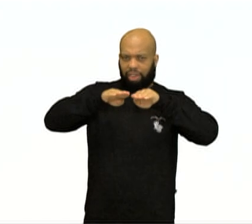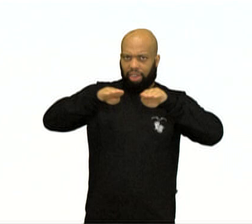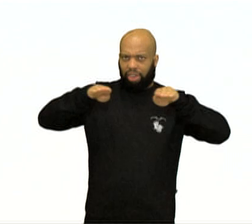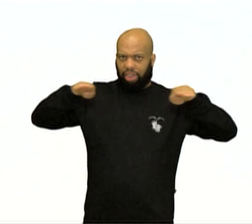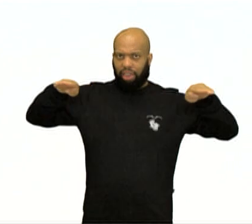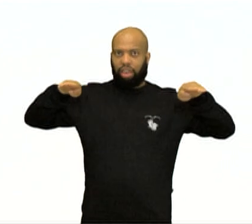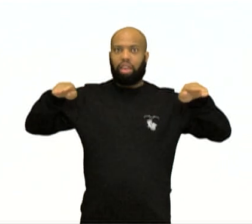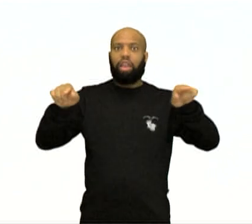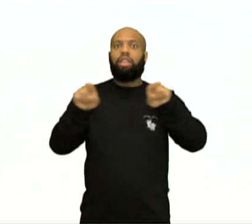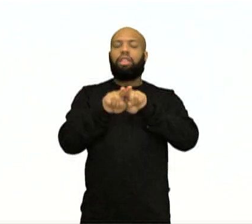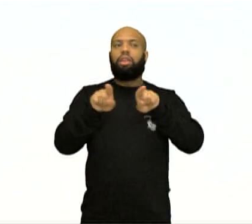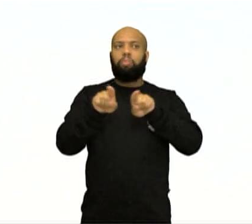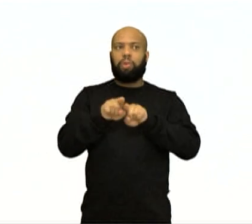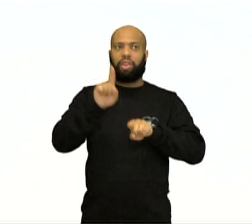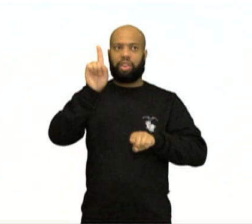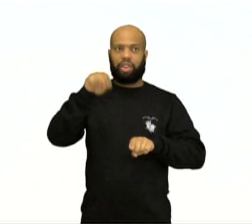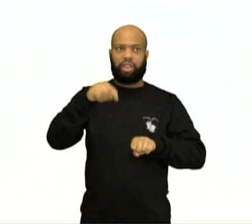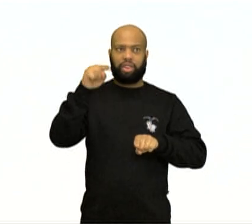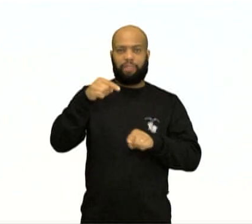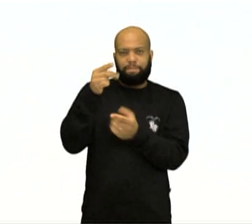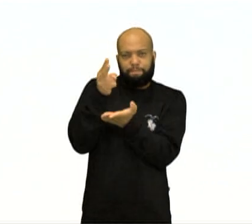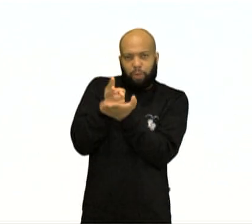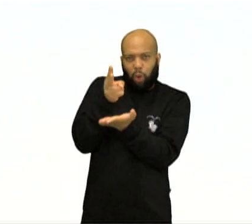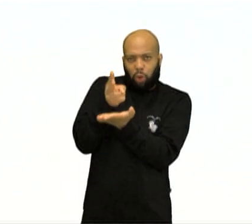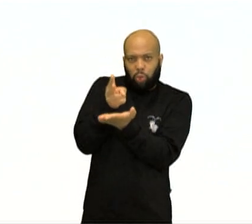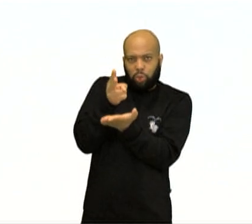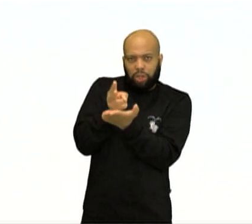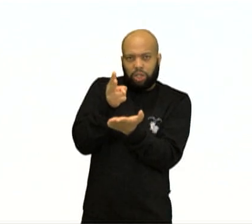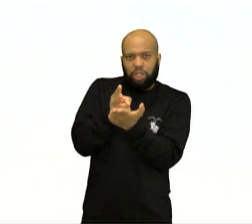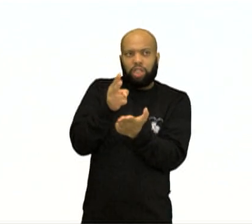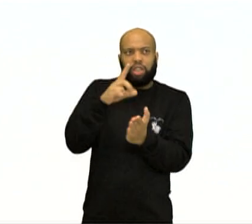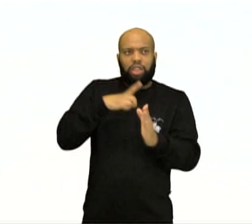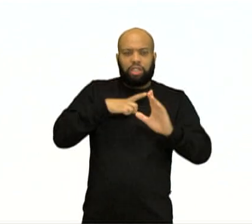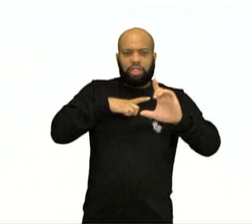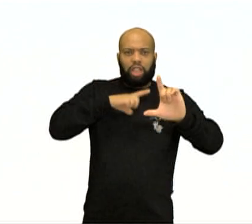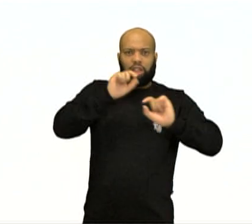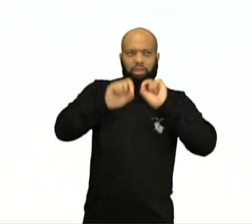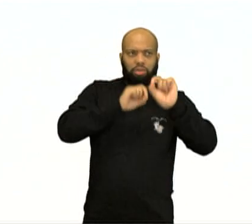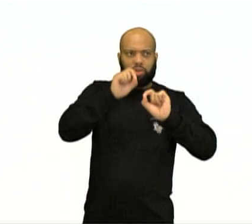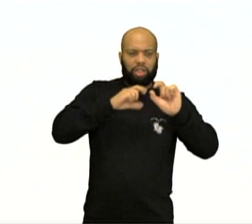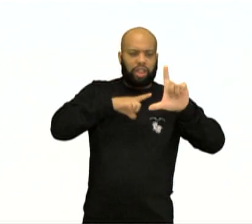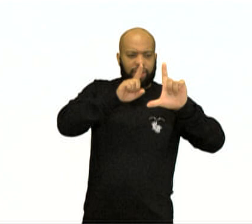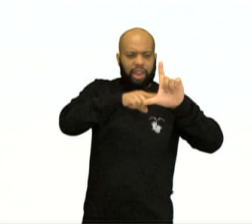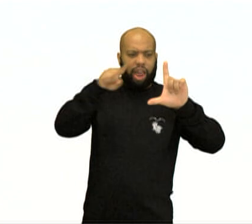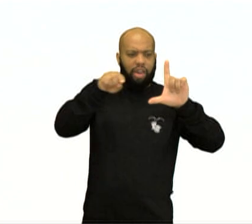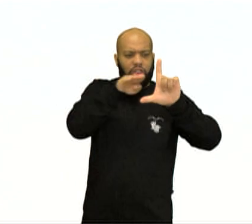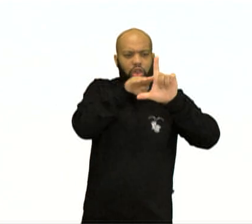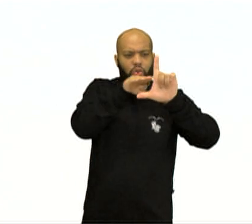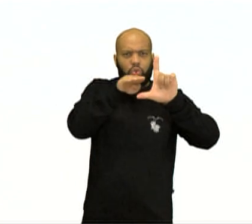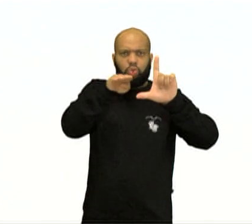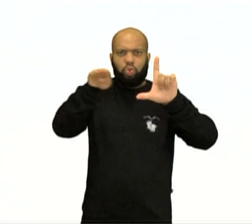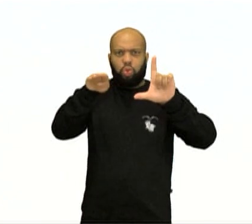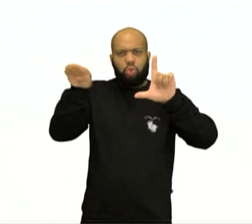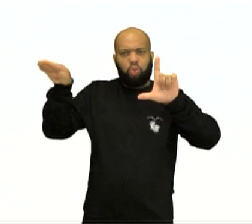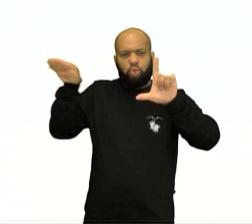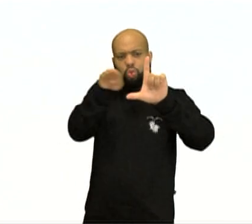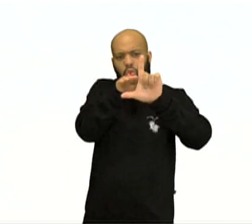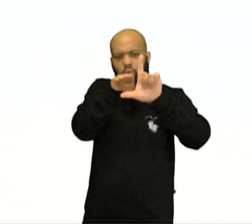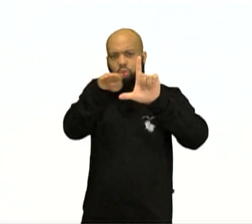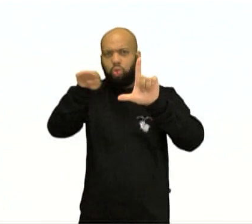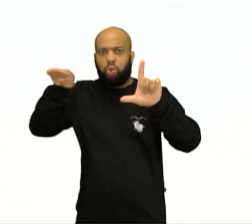constante. Isso mesmo, elas são, né, algumas funções afins que elas têm algumas características